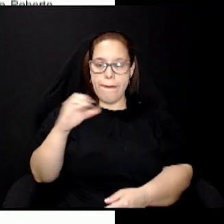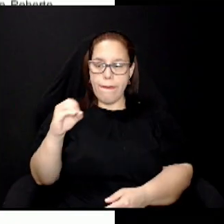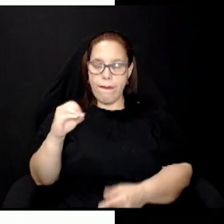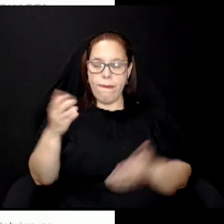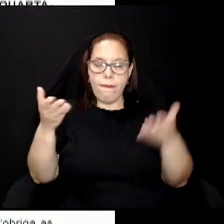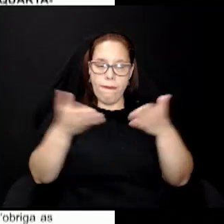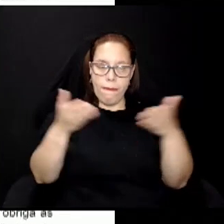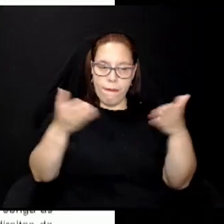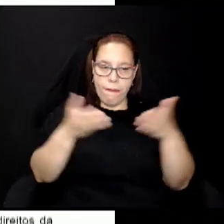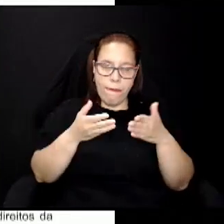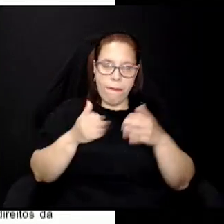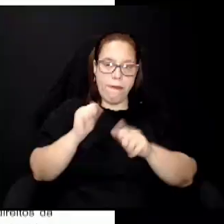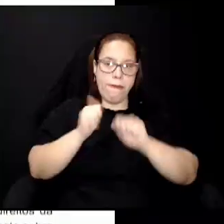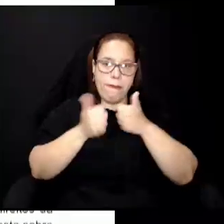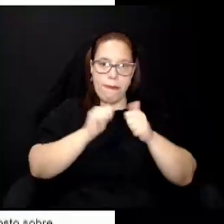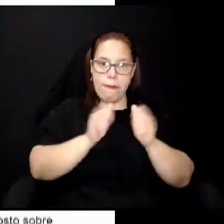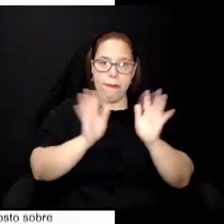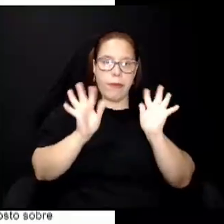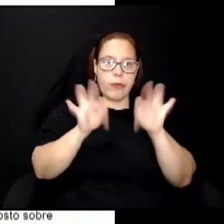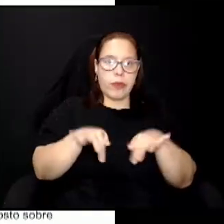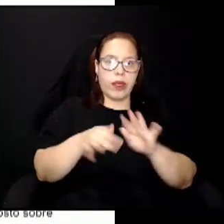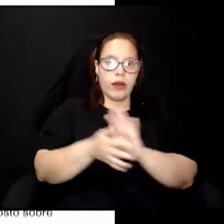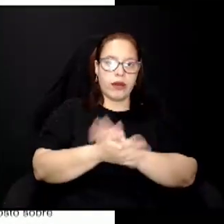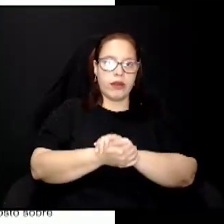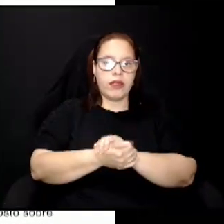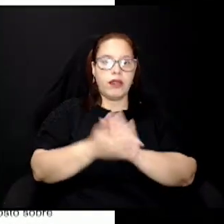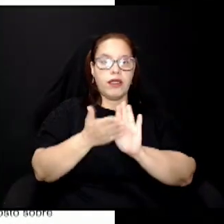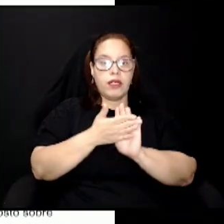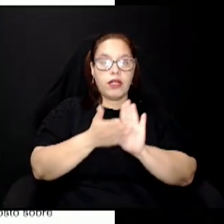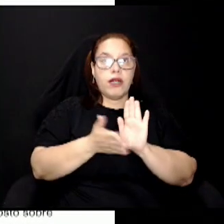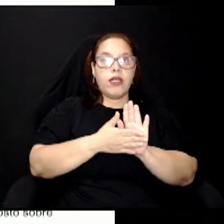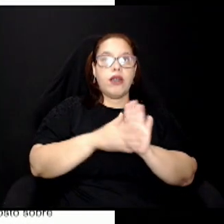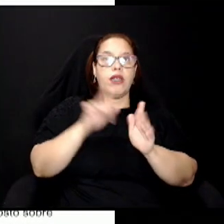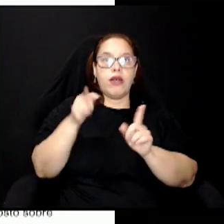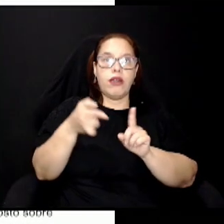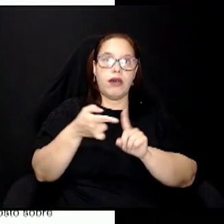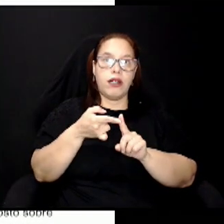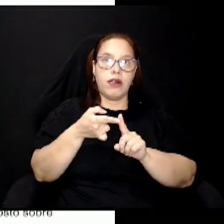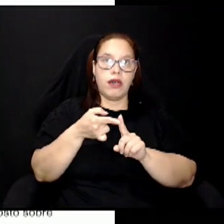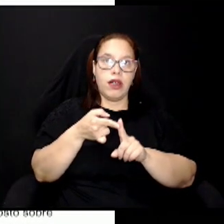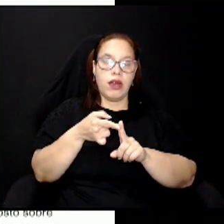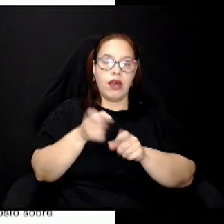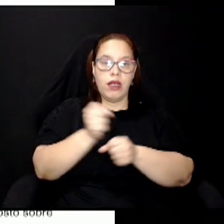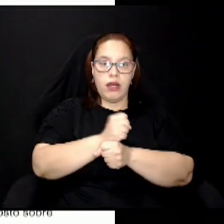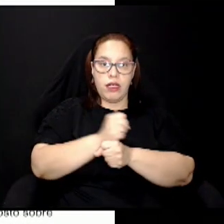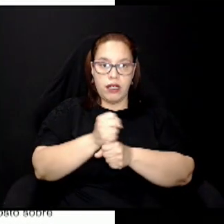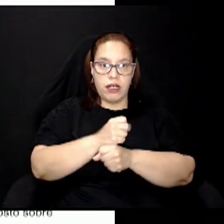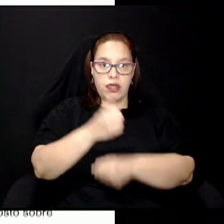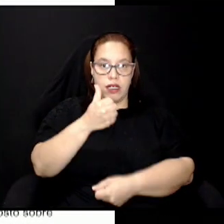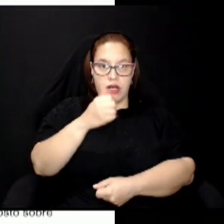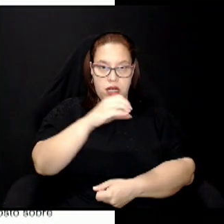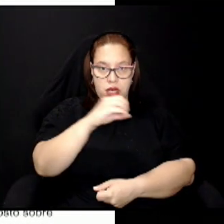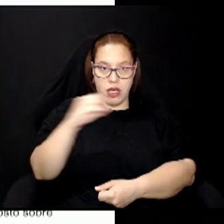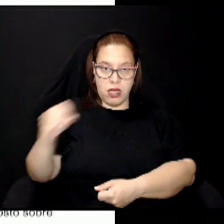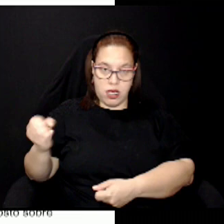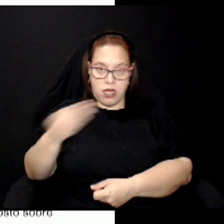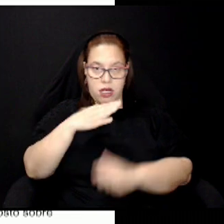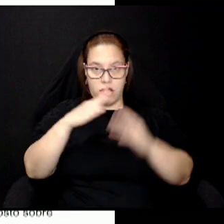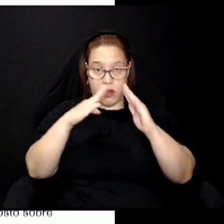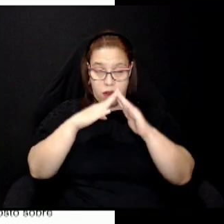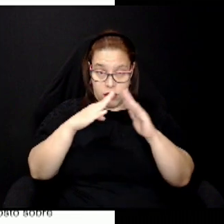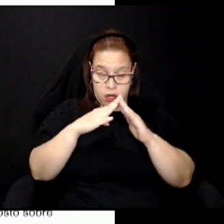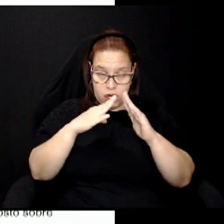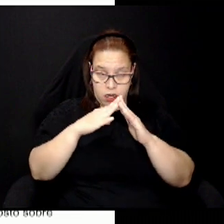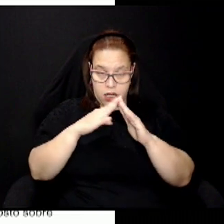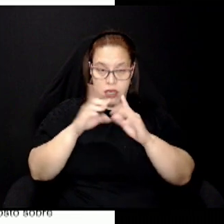em análise final. A proposta, o objetivo é a construção de 100 unidades habitacionais para